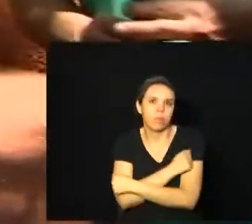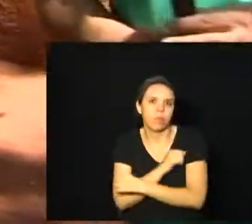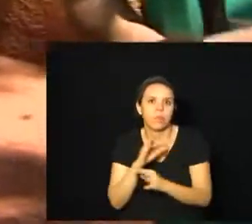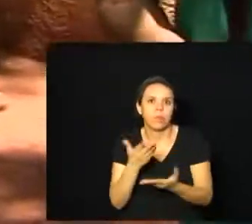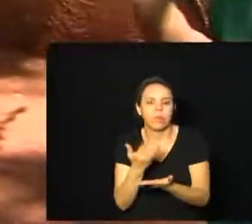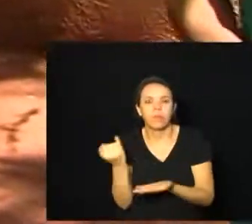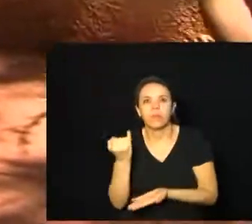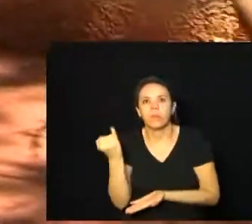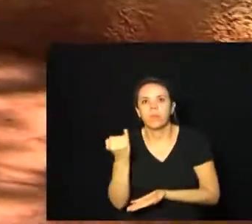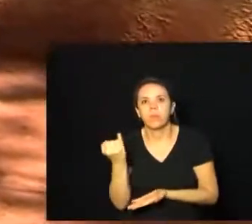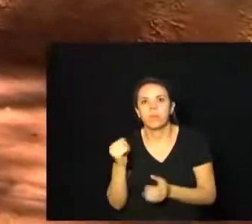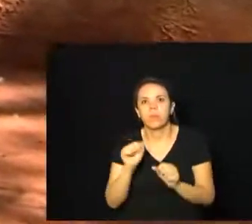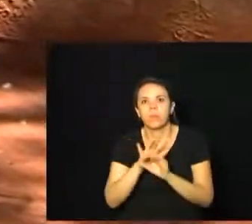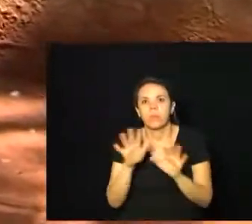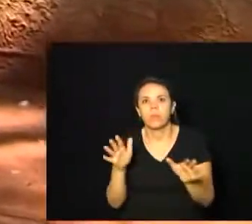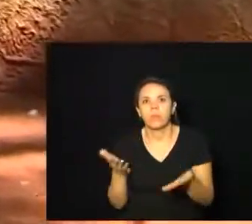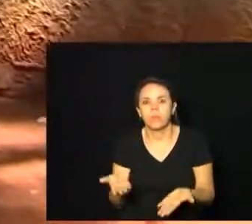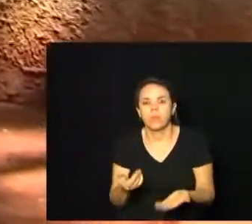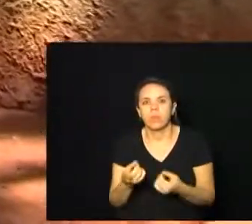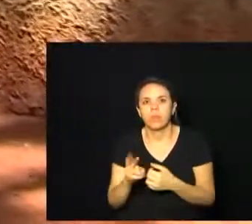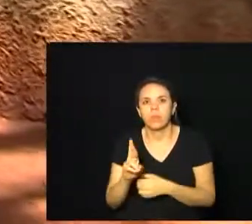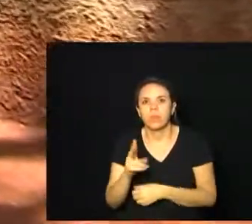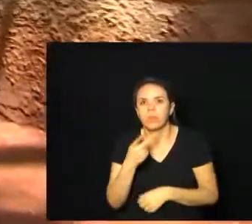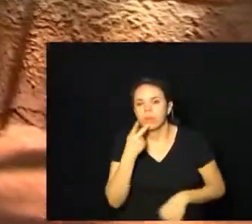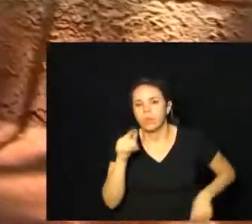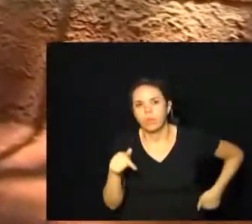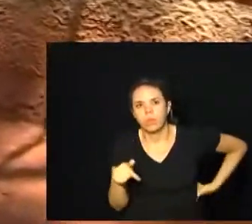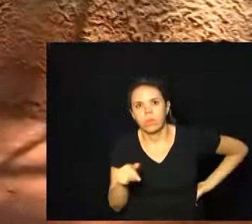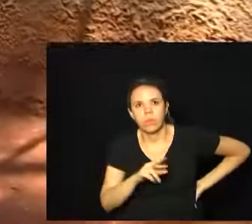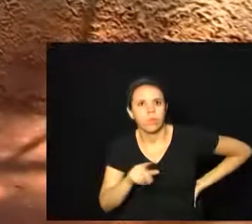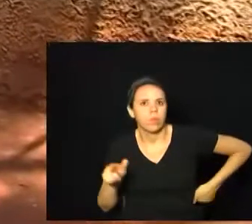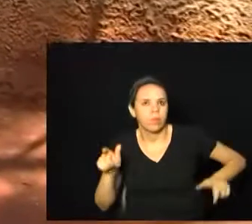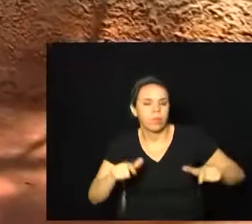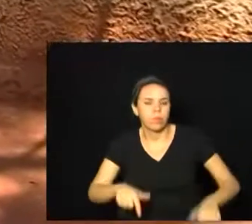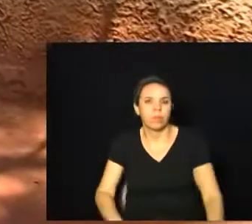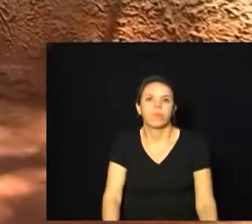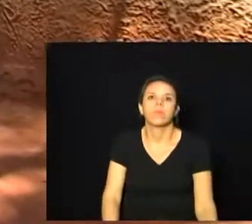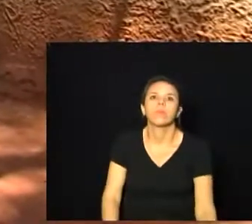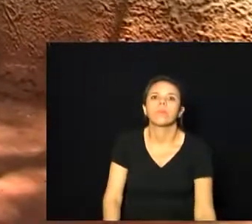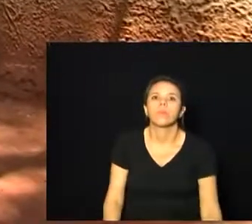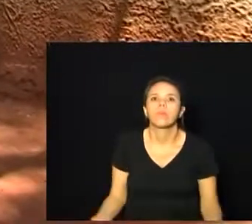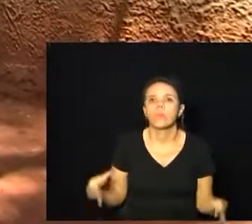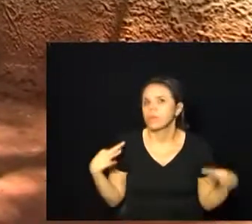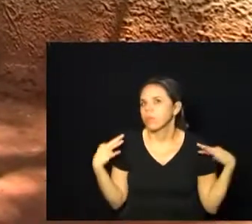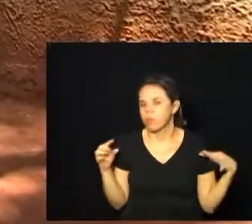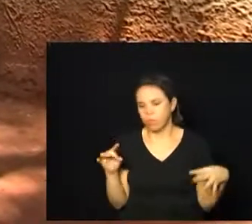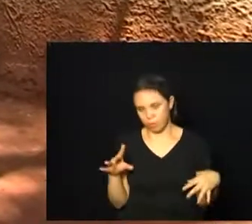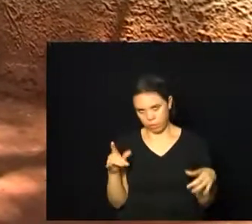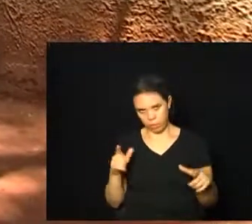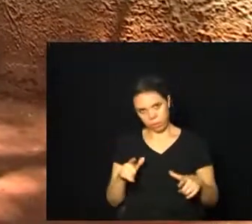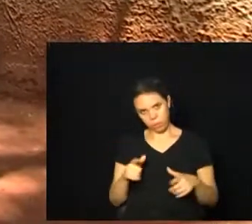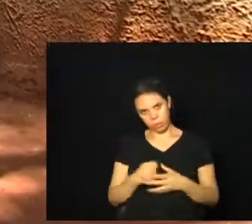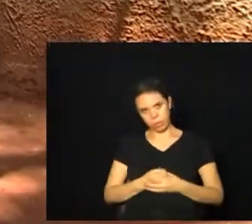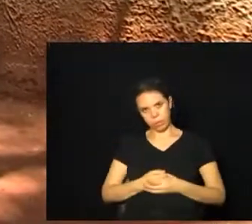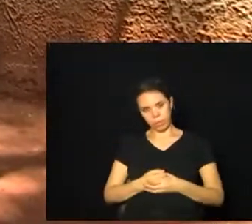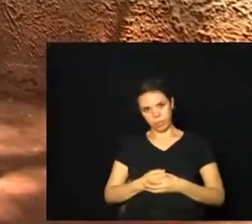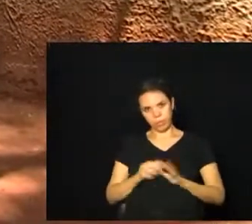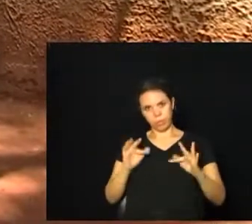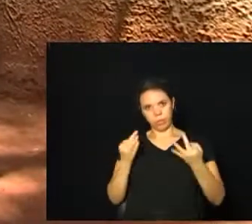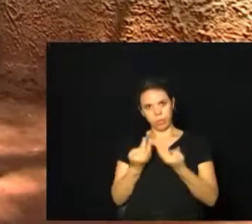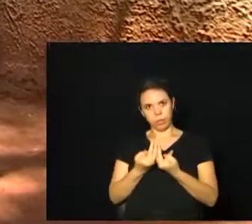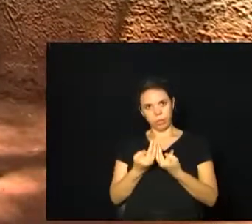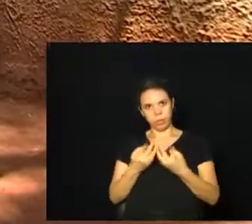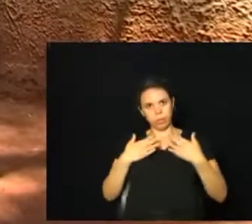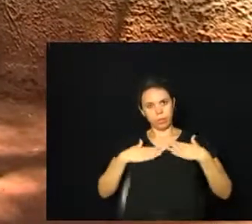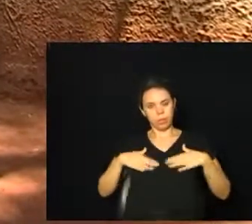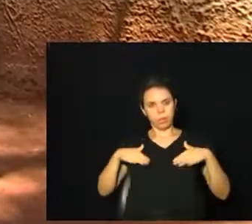é muito importante deixar claro, Gabriel, isso que o doutor falou, né? Aqui não é um espaço para turismo por si só. Aqui é um cantinho para as famílias